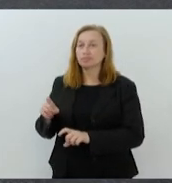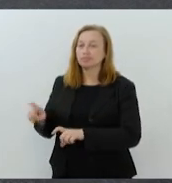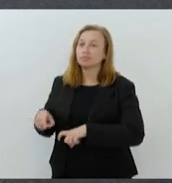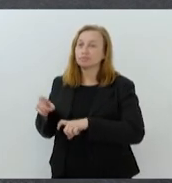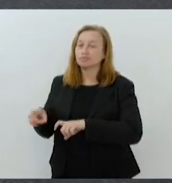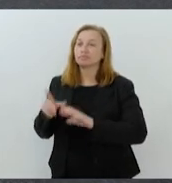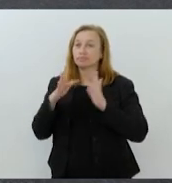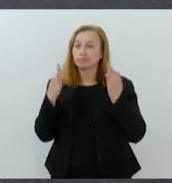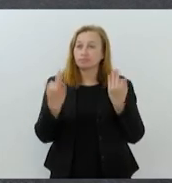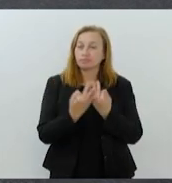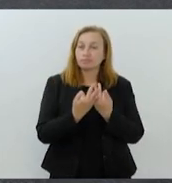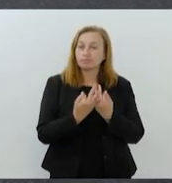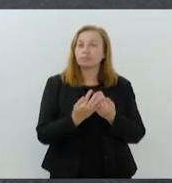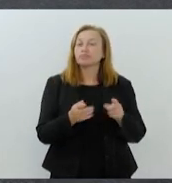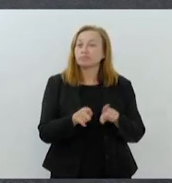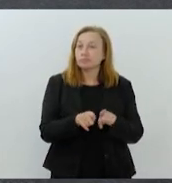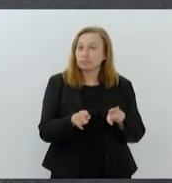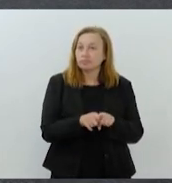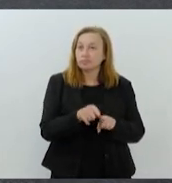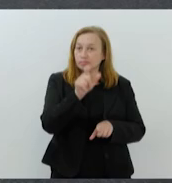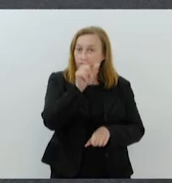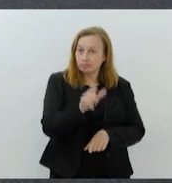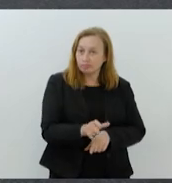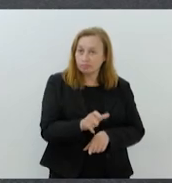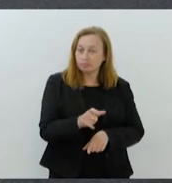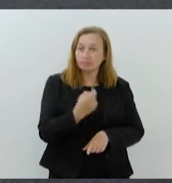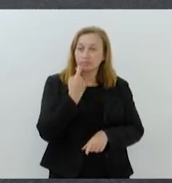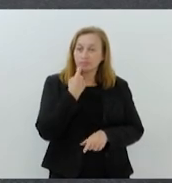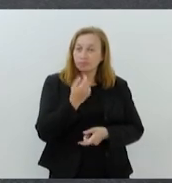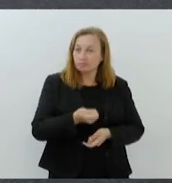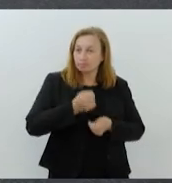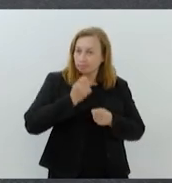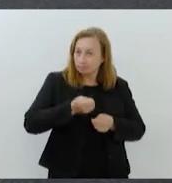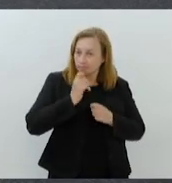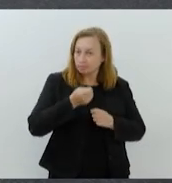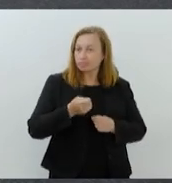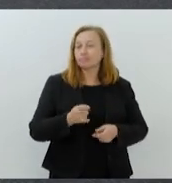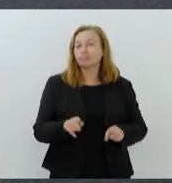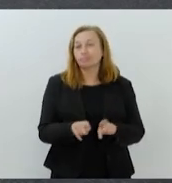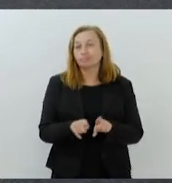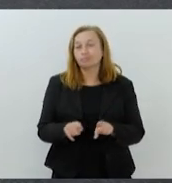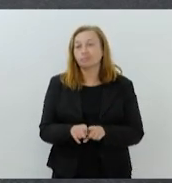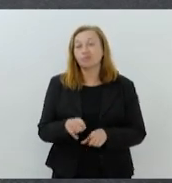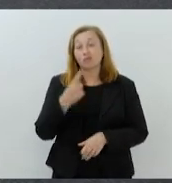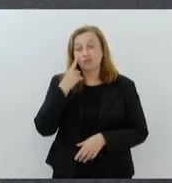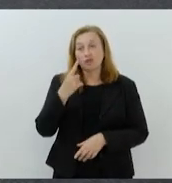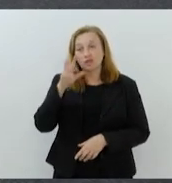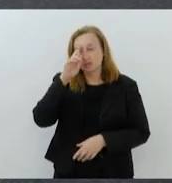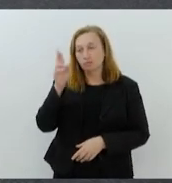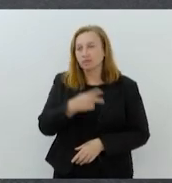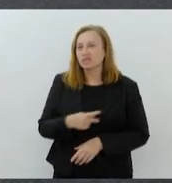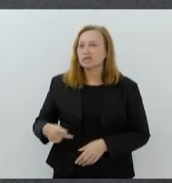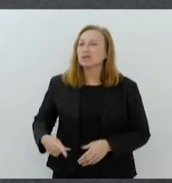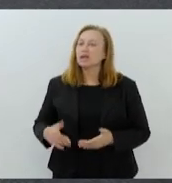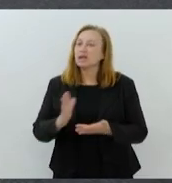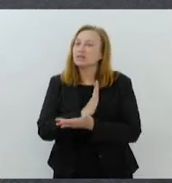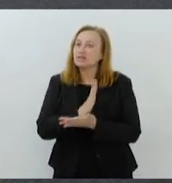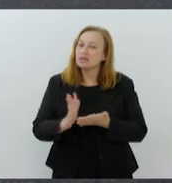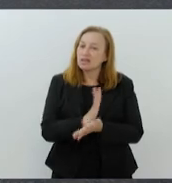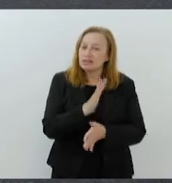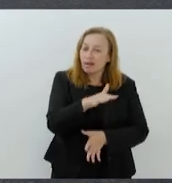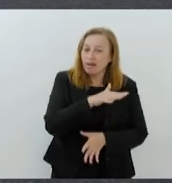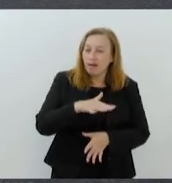pequenos agricultores e pescadores artesanais. O que é que nós temos? Muitas vezes, presidente, esses setores